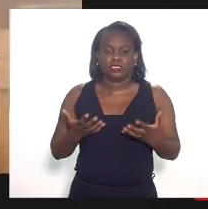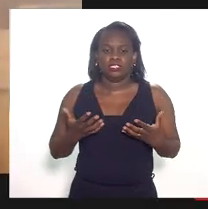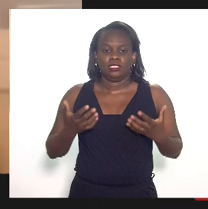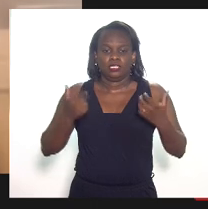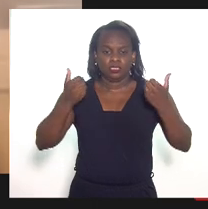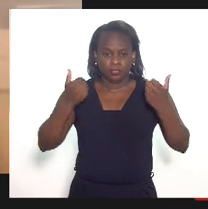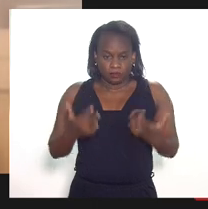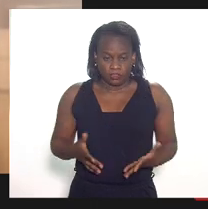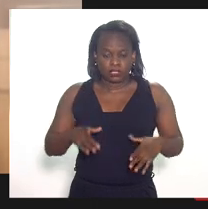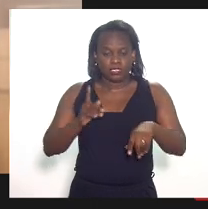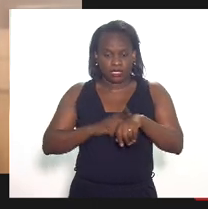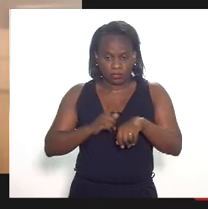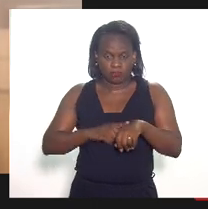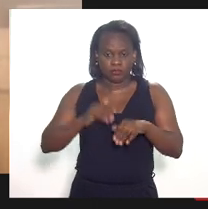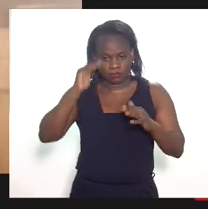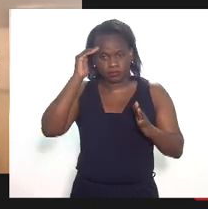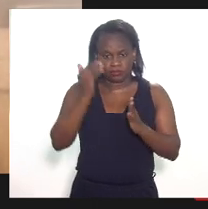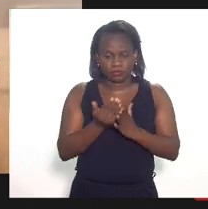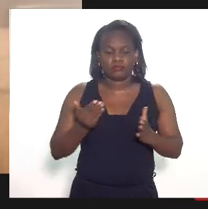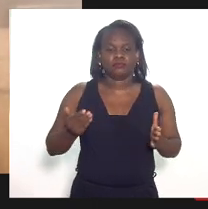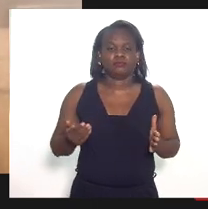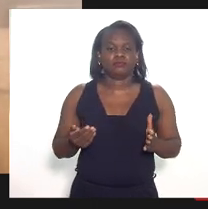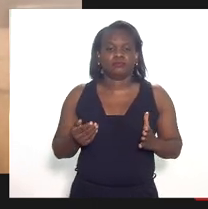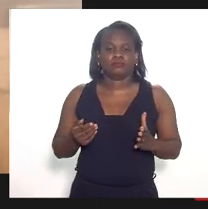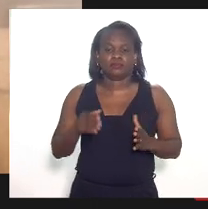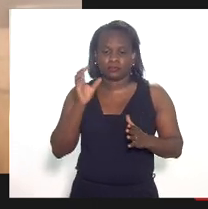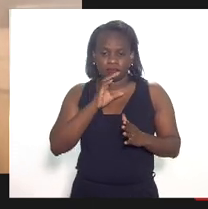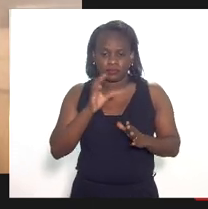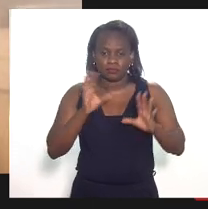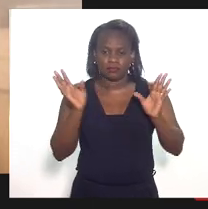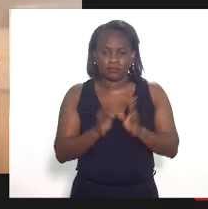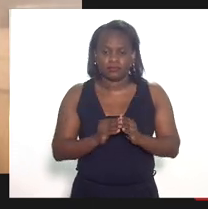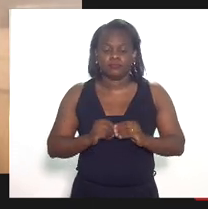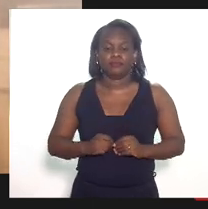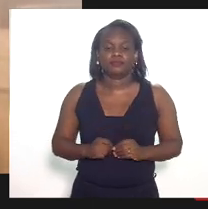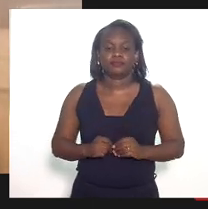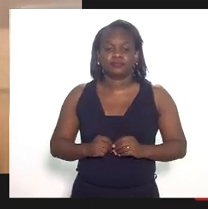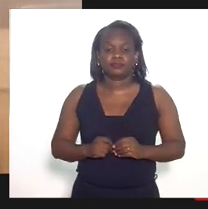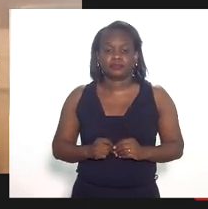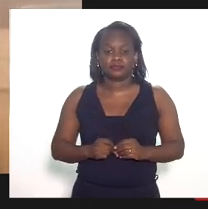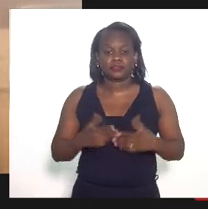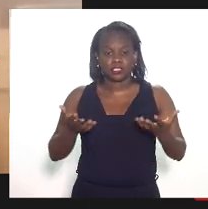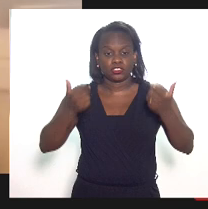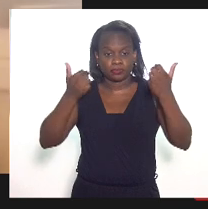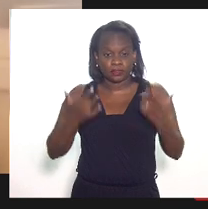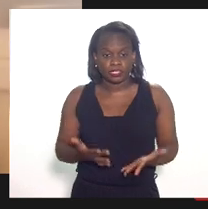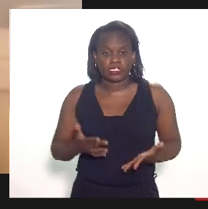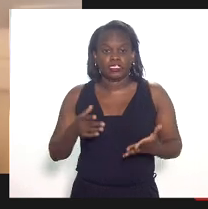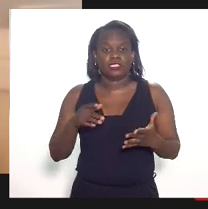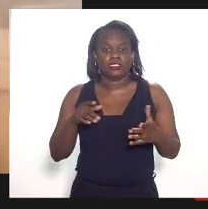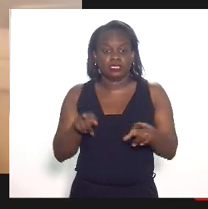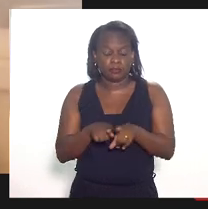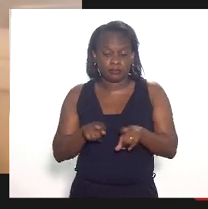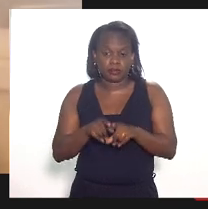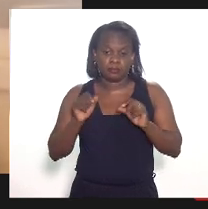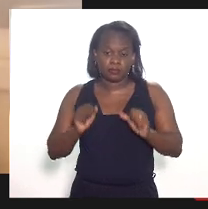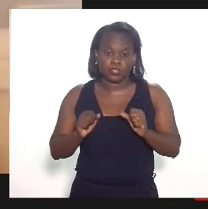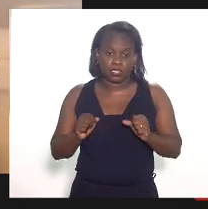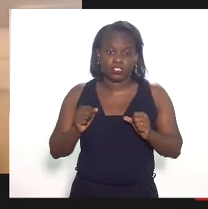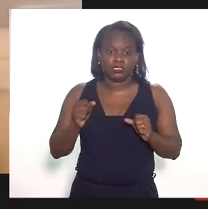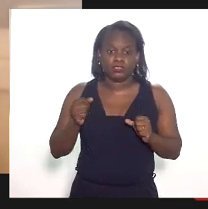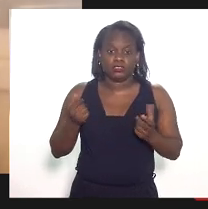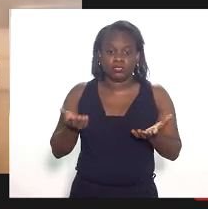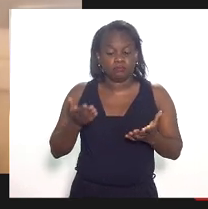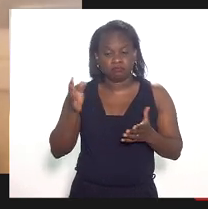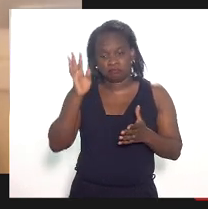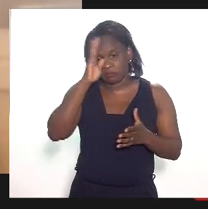dado o tempo, né, avançado o mais rápido possível. Gostaria de complementar, de repente, em alguma questão posso ser